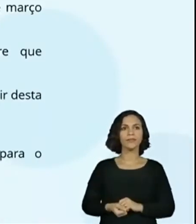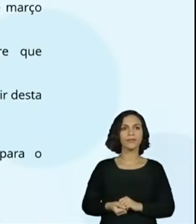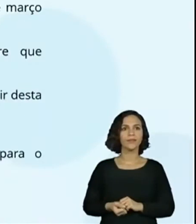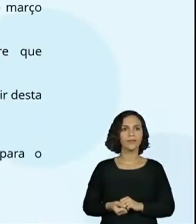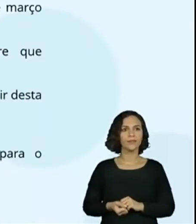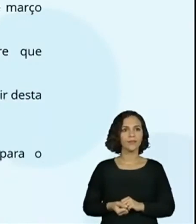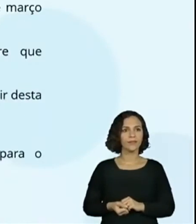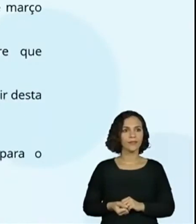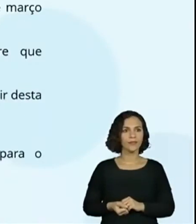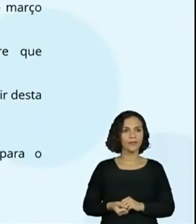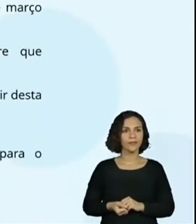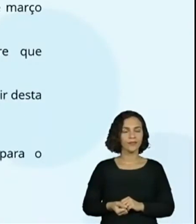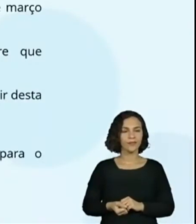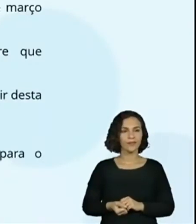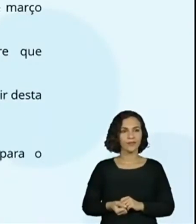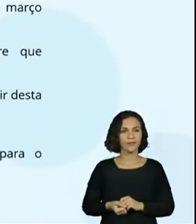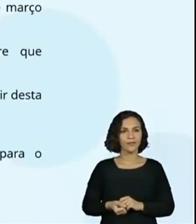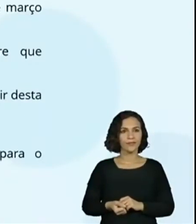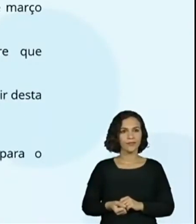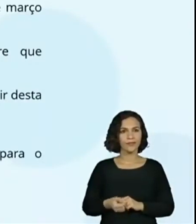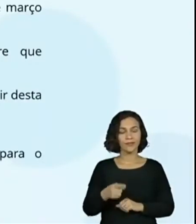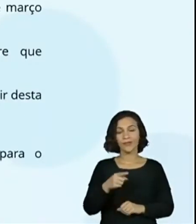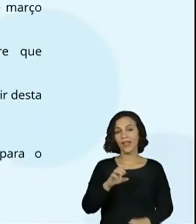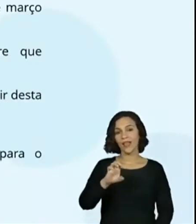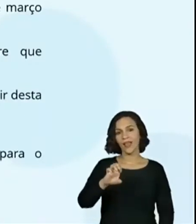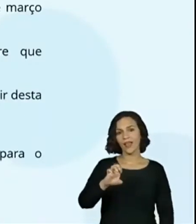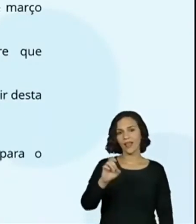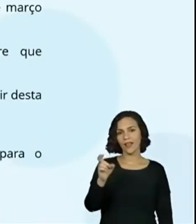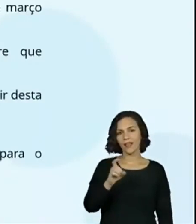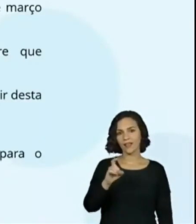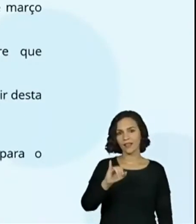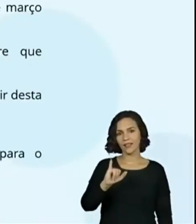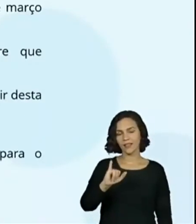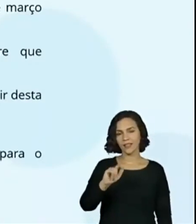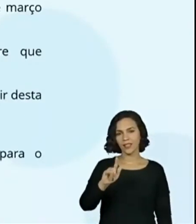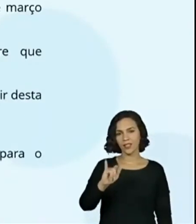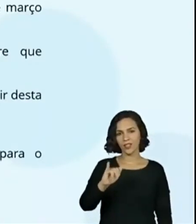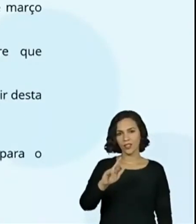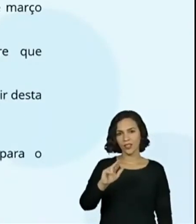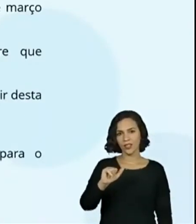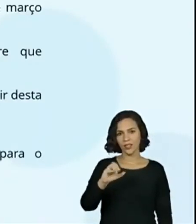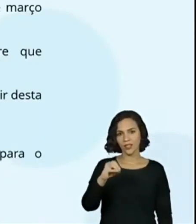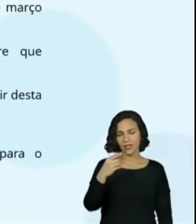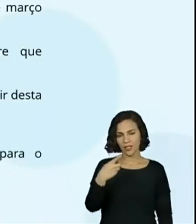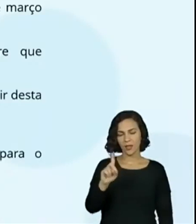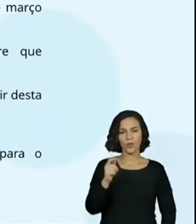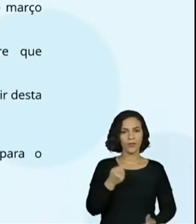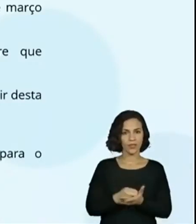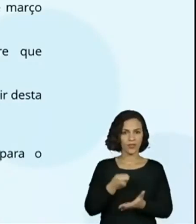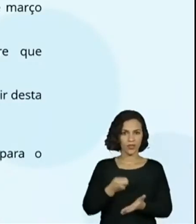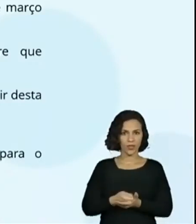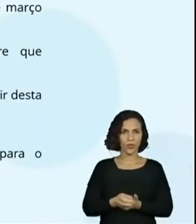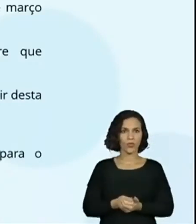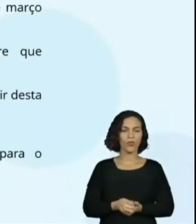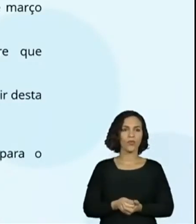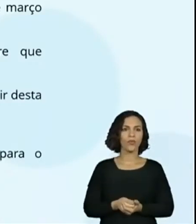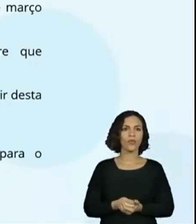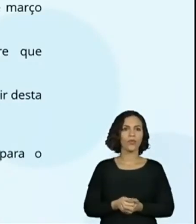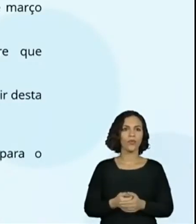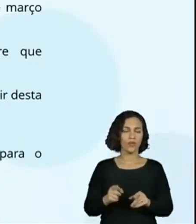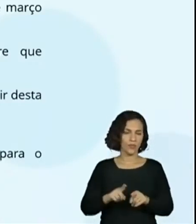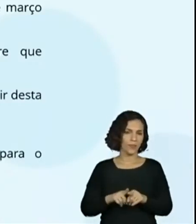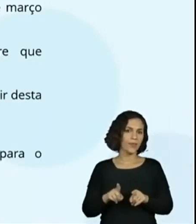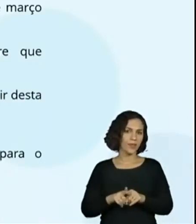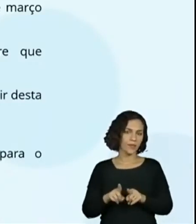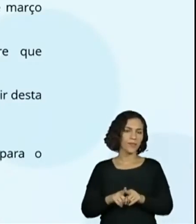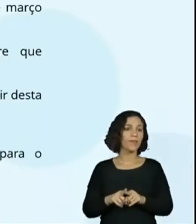Isso. Exigirão. Vocês sabem se exigirão. Sim. E o jantarão. E